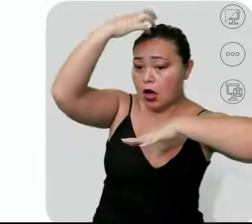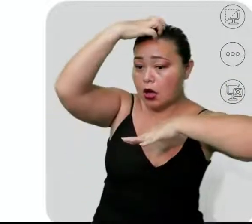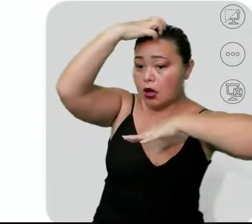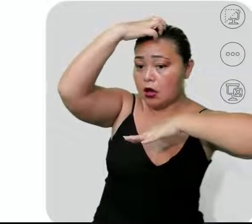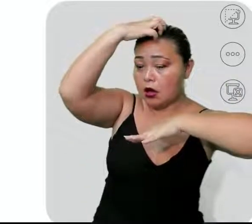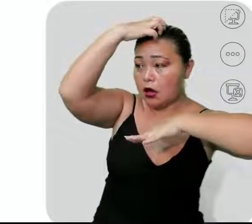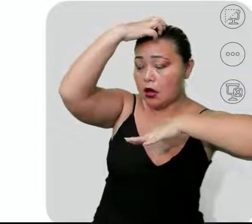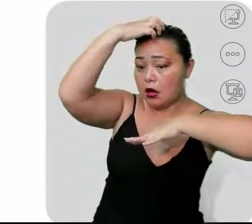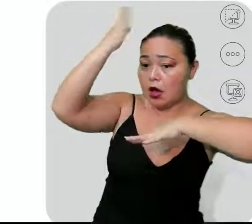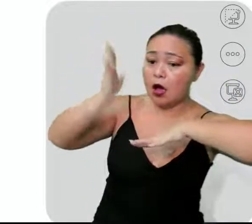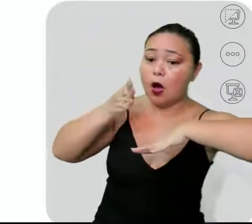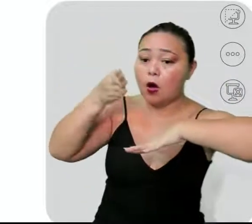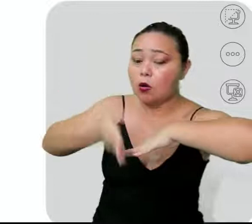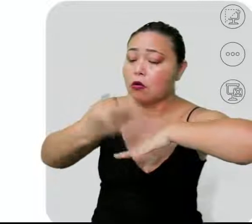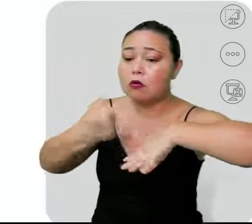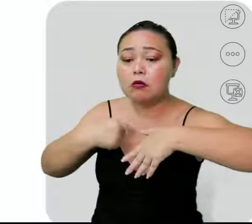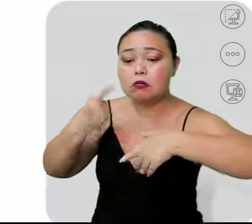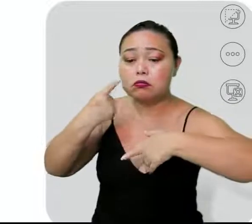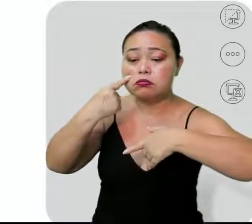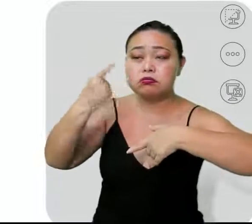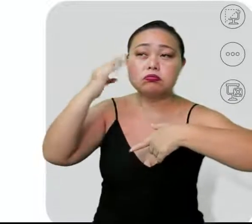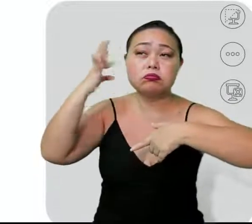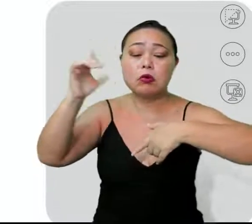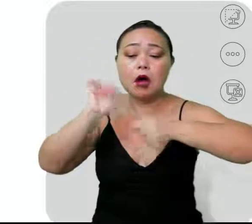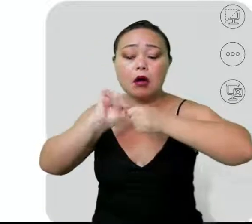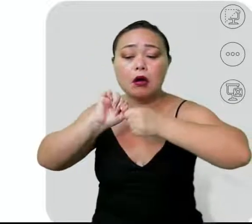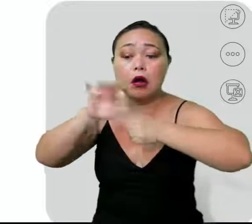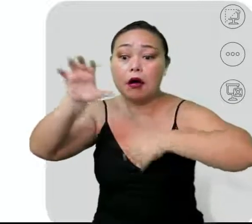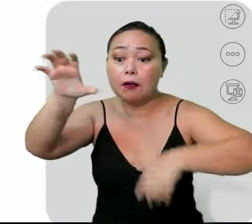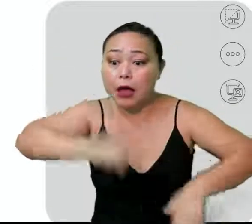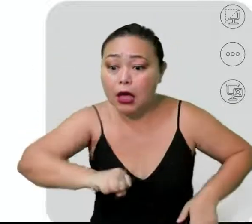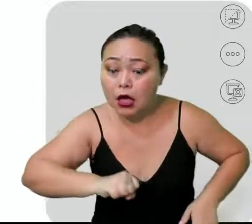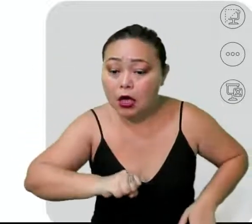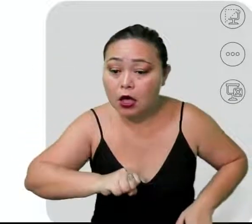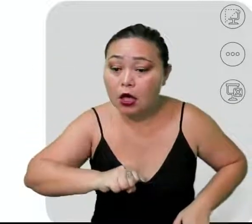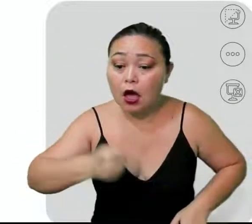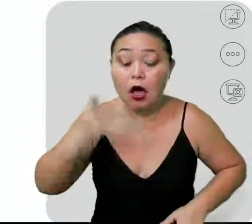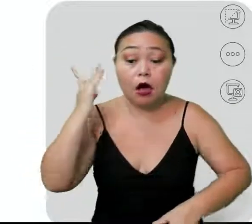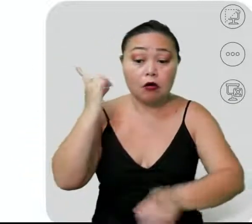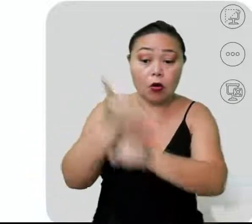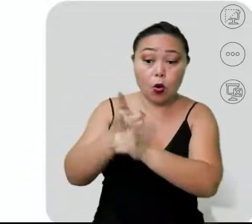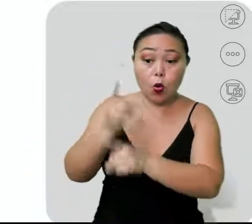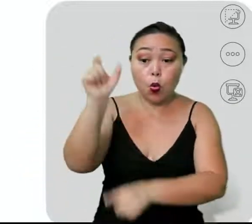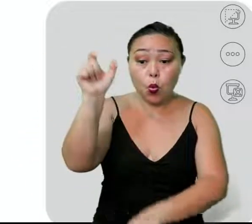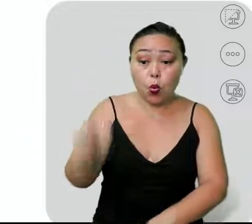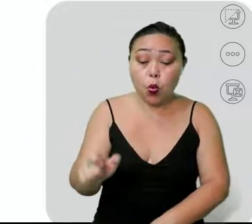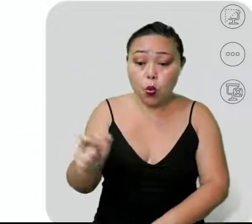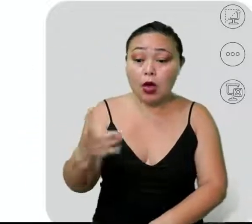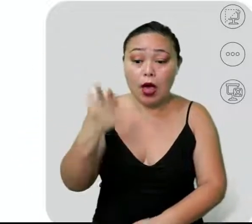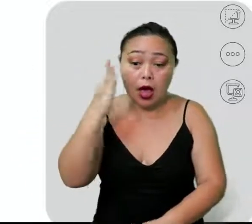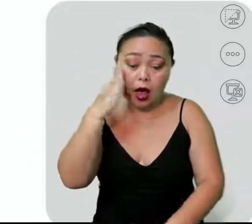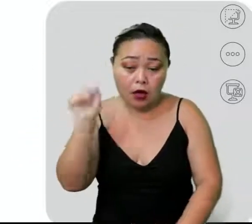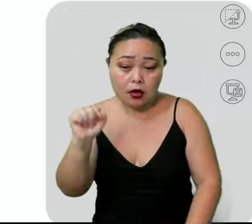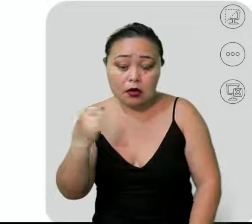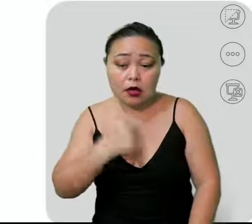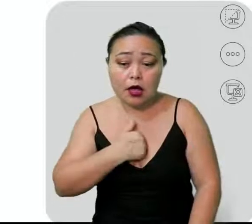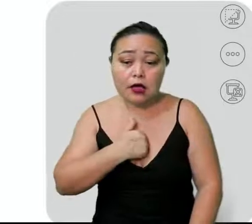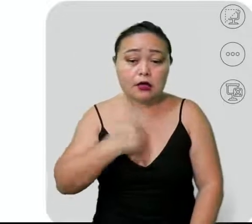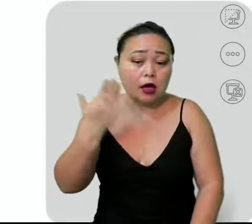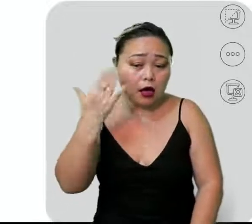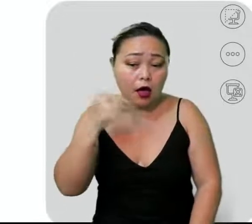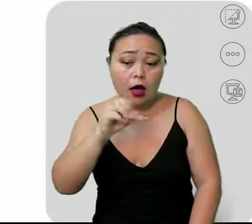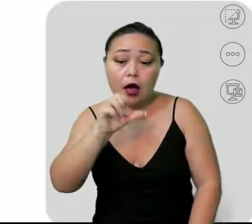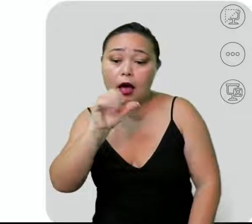rei atacar conforme suas visões até que ela vai ser pega vou descobrir que ela era o boleto né da